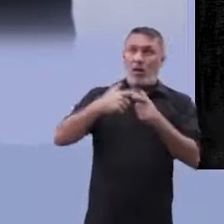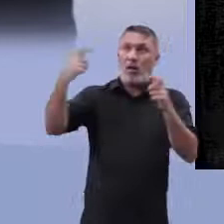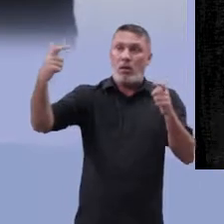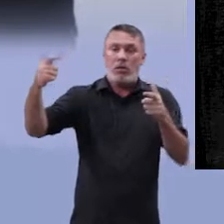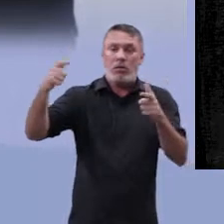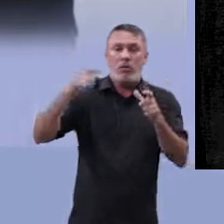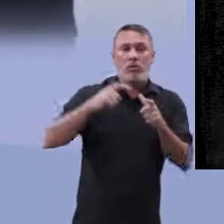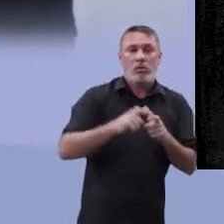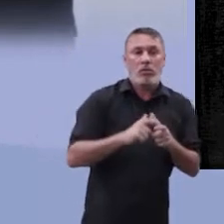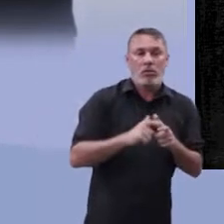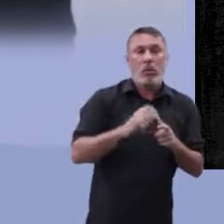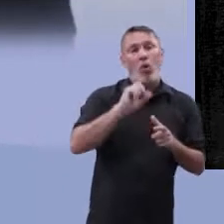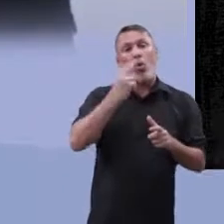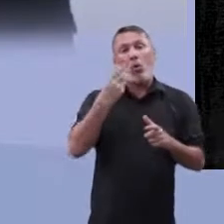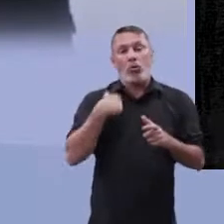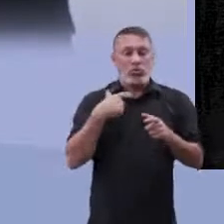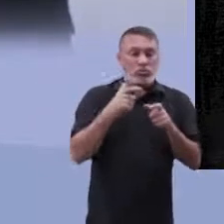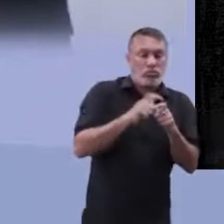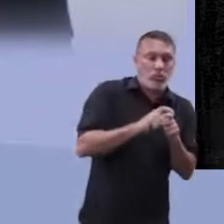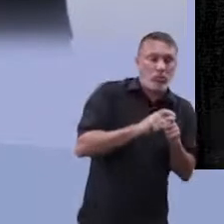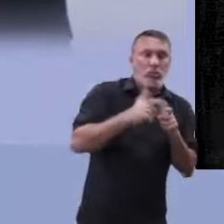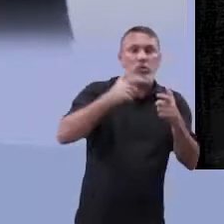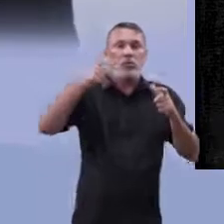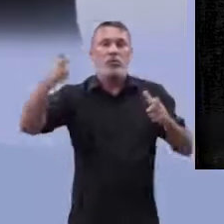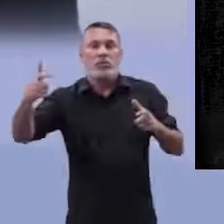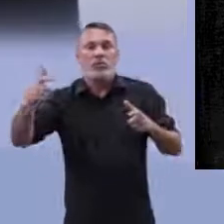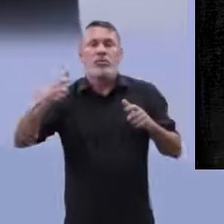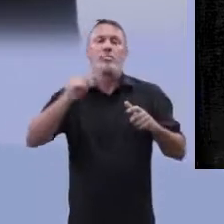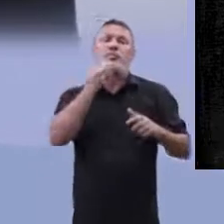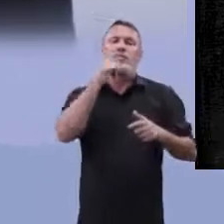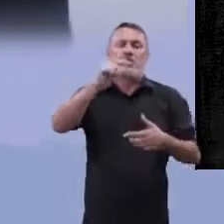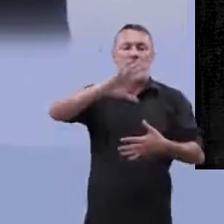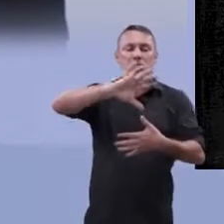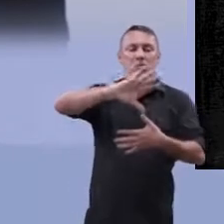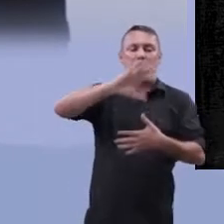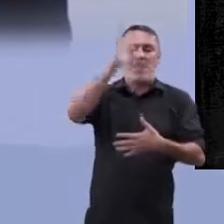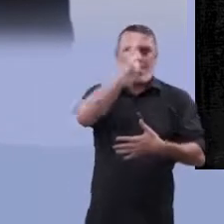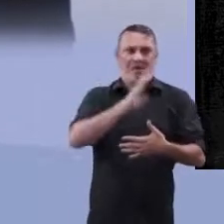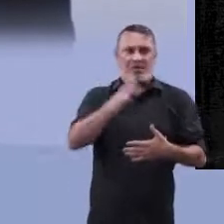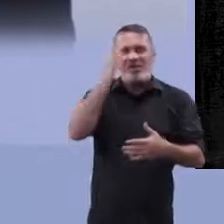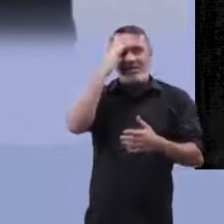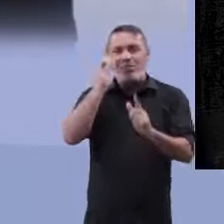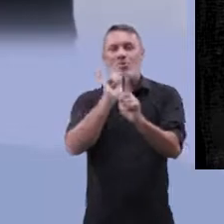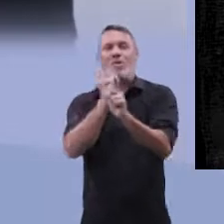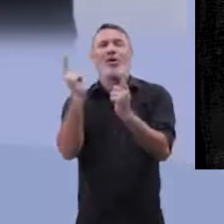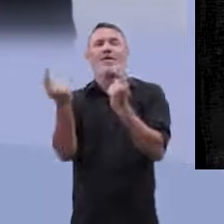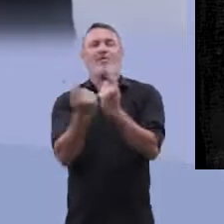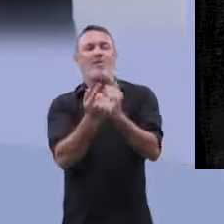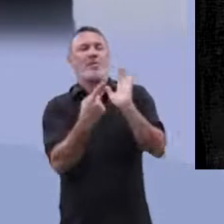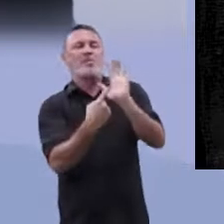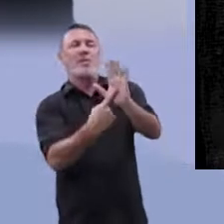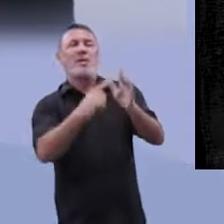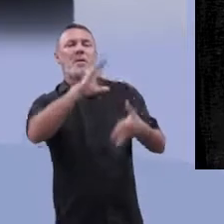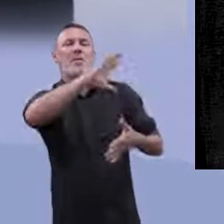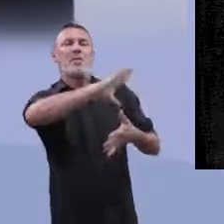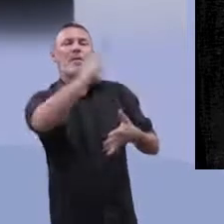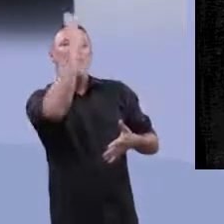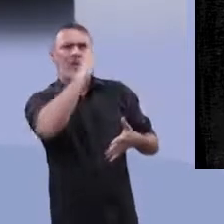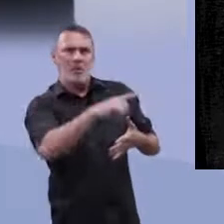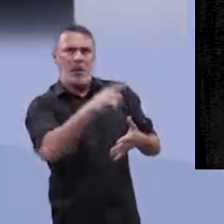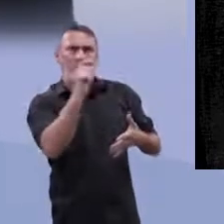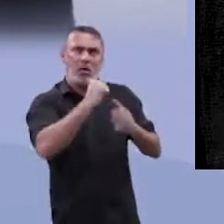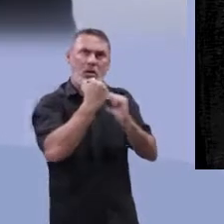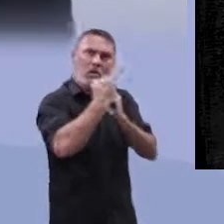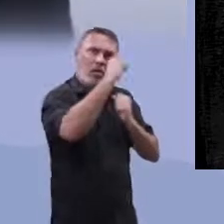em 100 vezes, 1.000 vezes ou 1 milhão de vezes. Para fazer o mapa do Brasil, aquele mapa que o professor de geografia apresenta